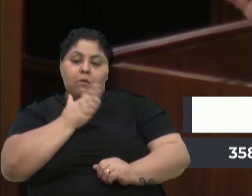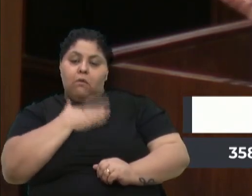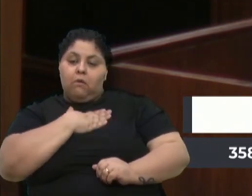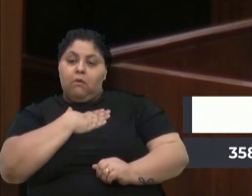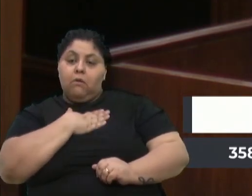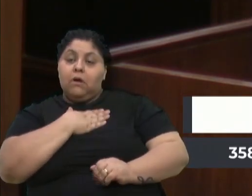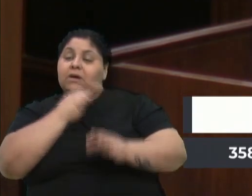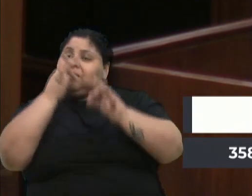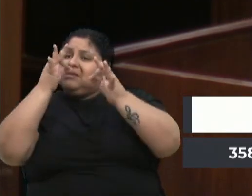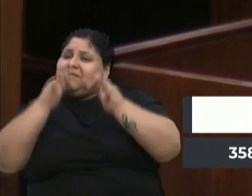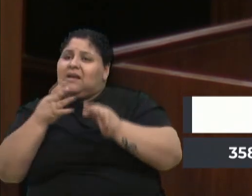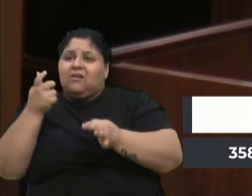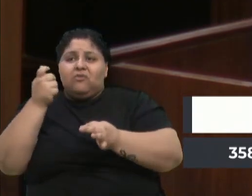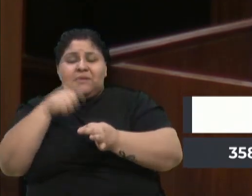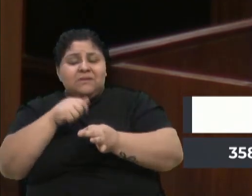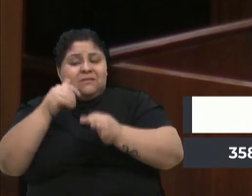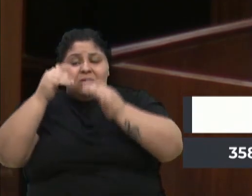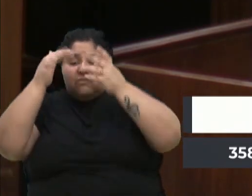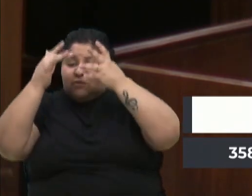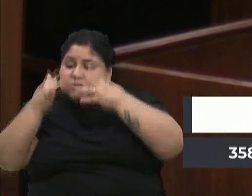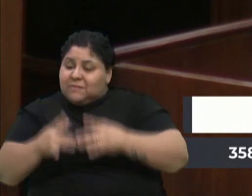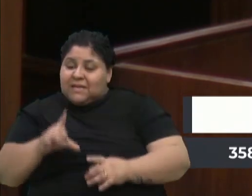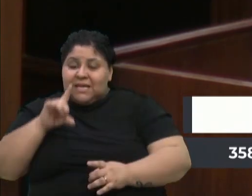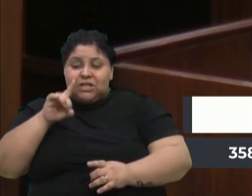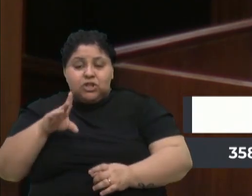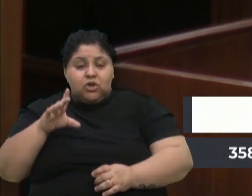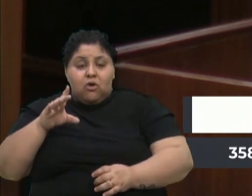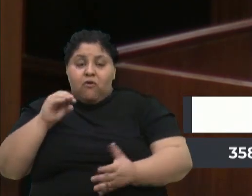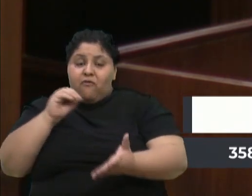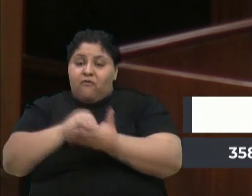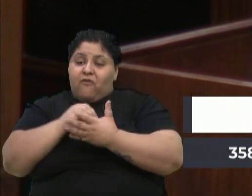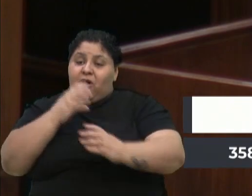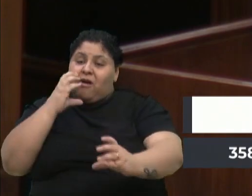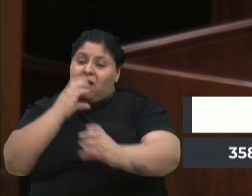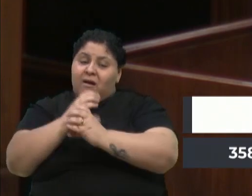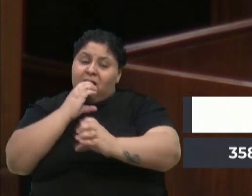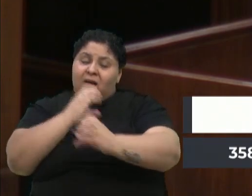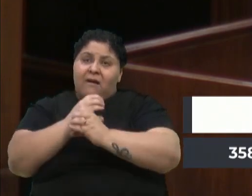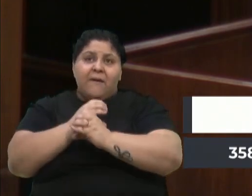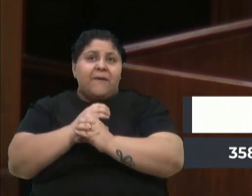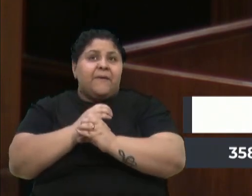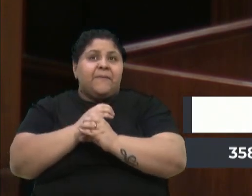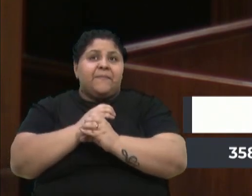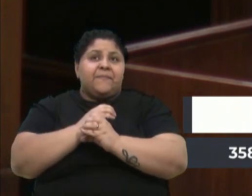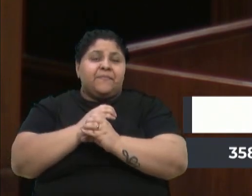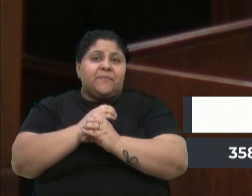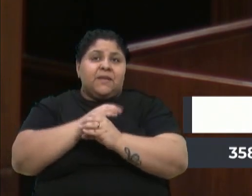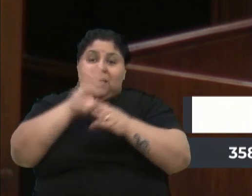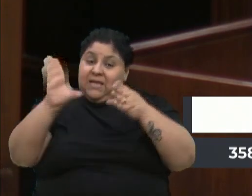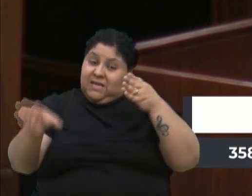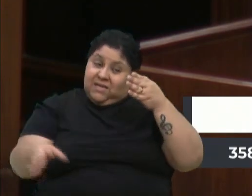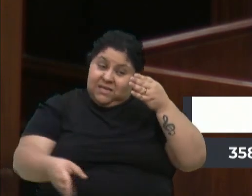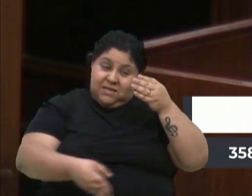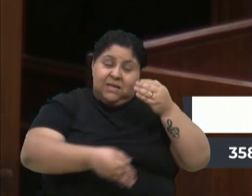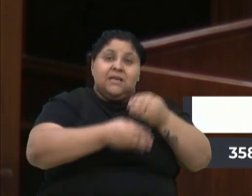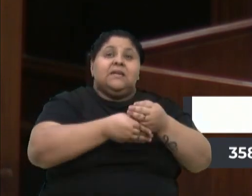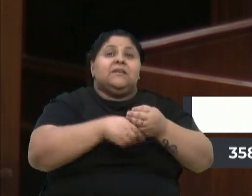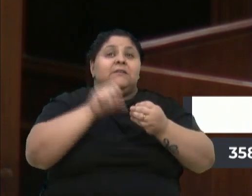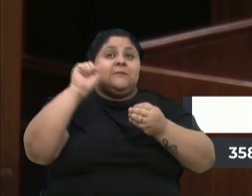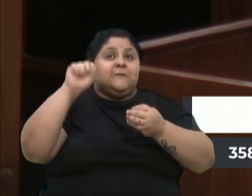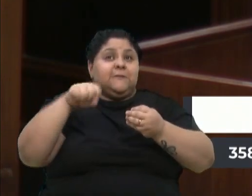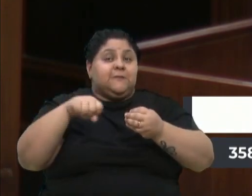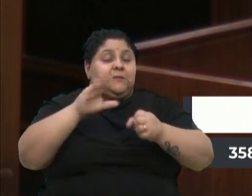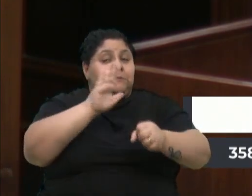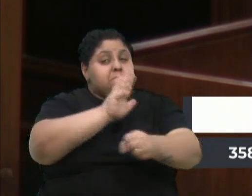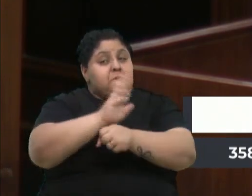às vezes, é por falta de comunicação. Mas nós, vereadores, estamos aqui para comunicá-lo que não, essas emendas impositivas viriam sim para